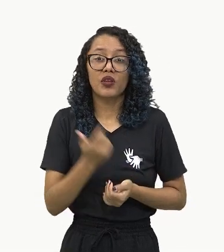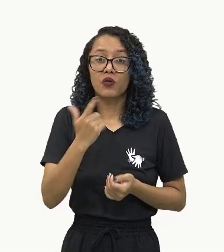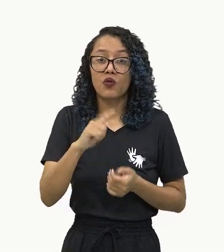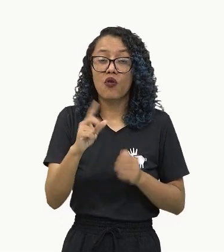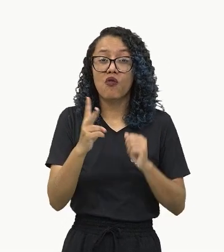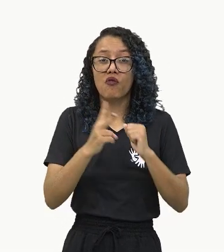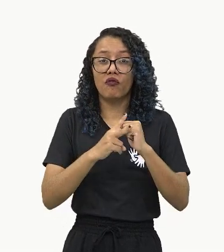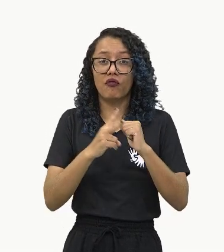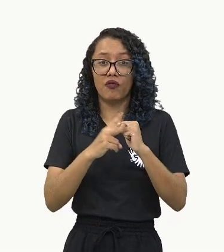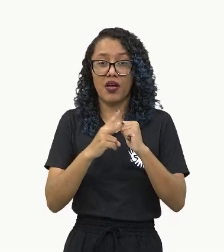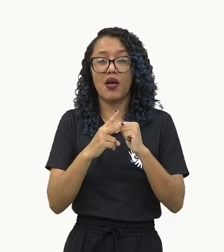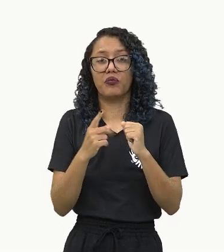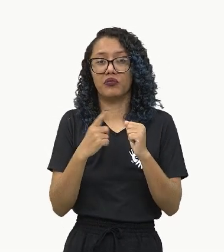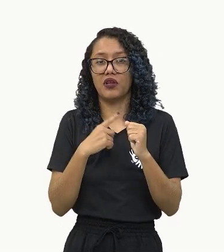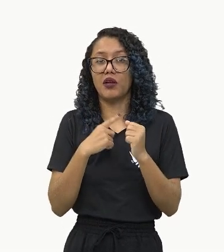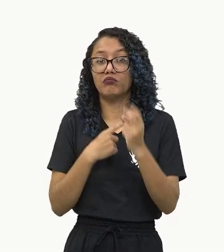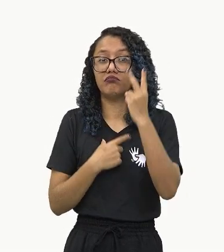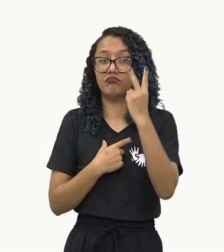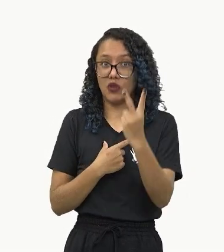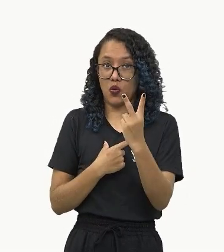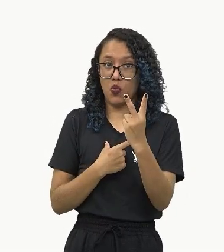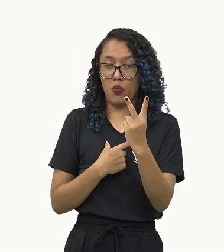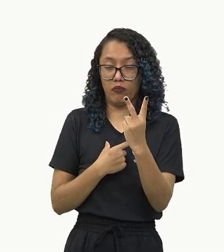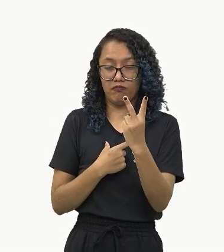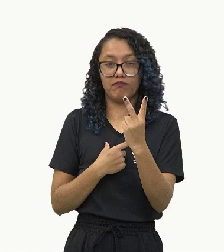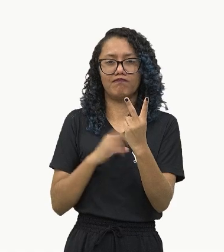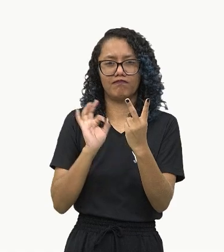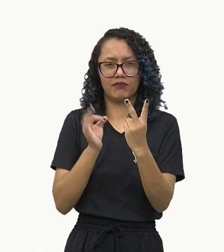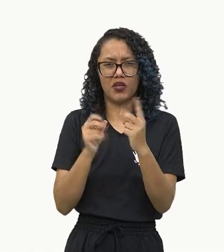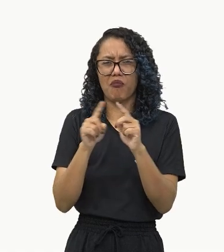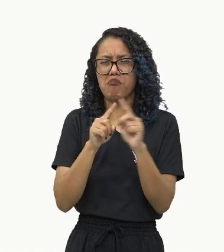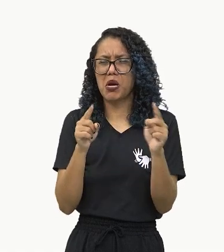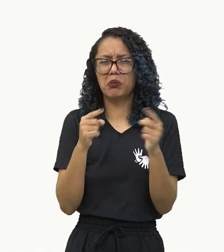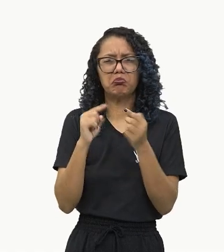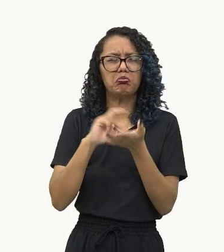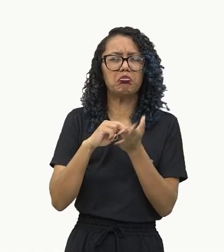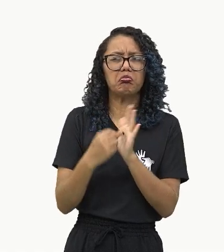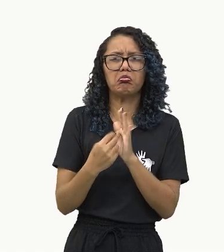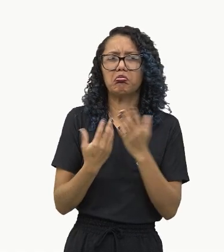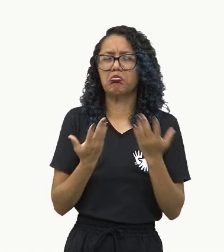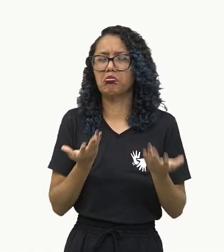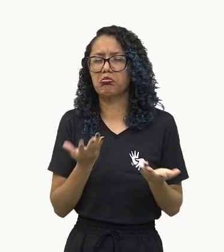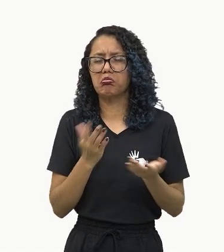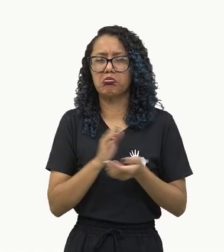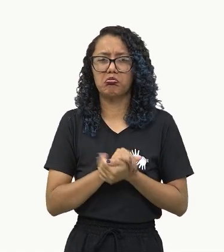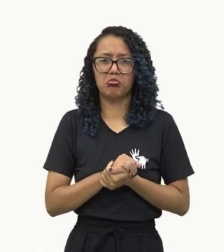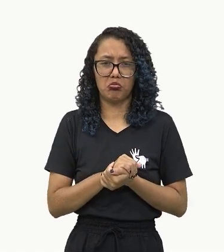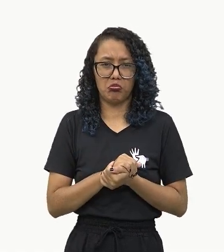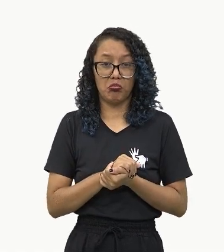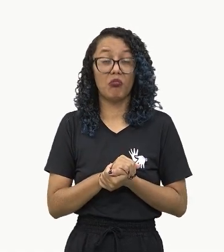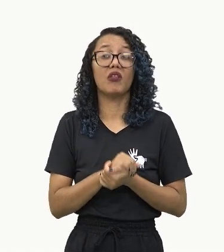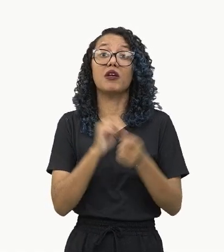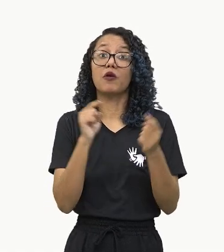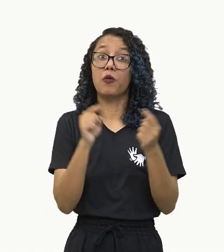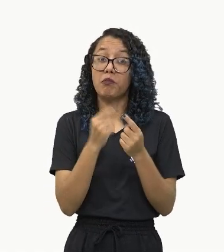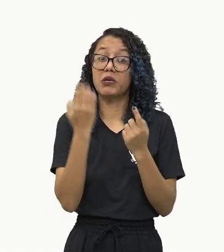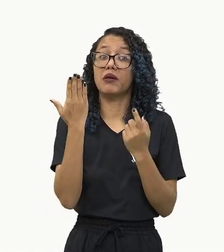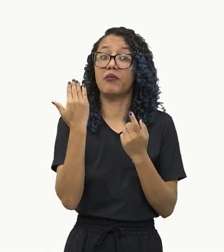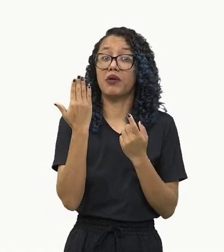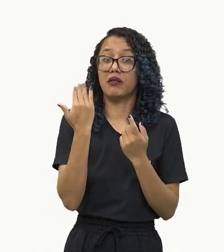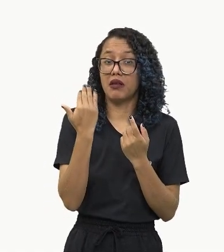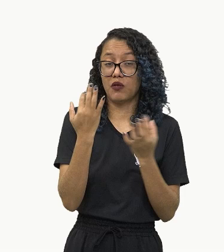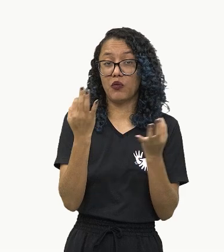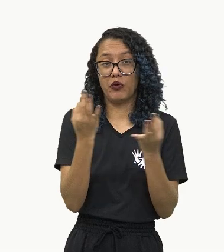conjugado a partir de 2 verbos. Que é isso mesmo, hein? Isso é o pretérito perfeito composto, professor?